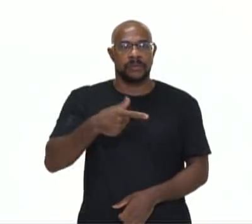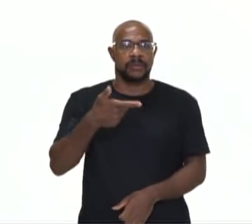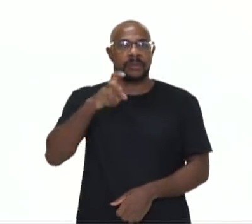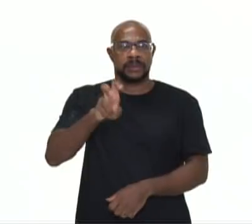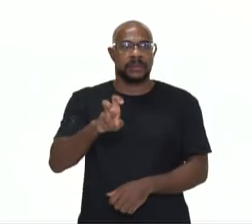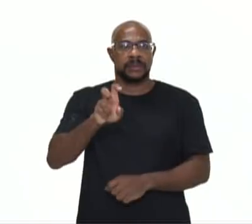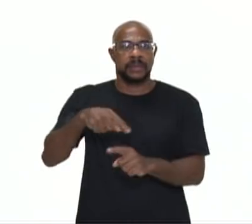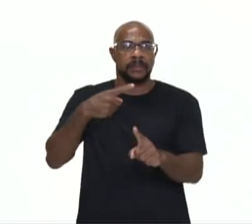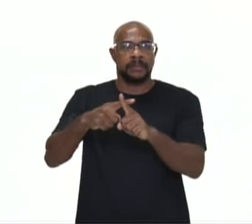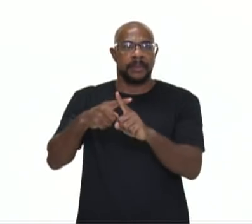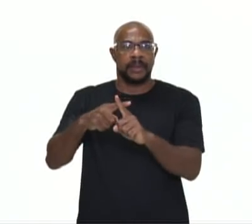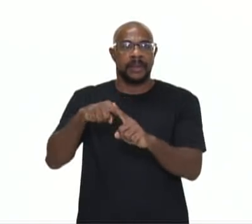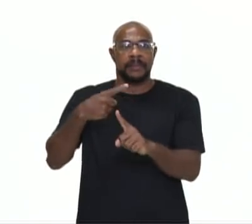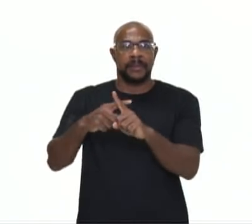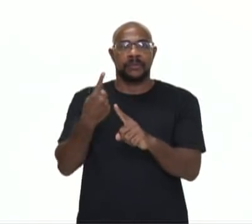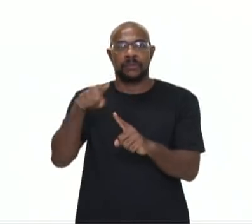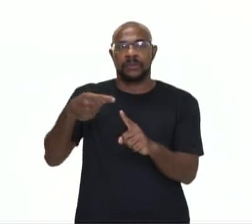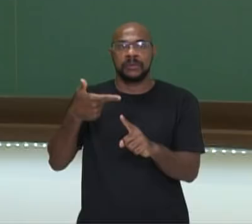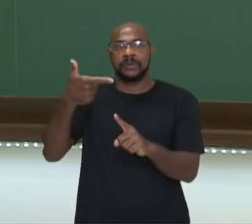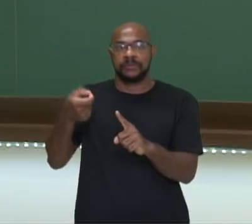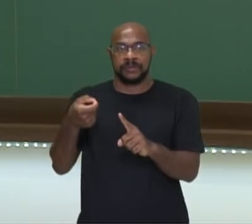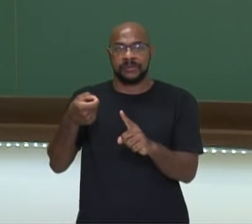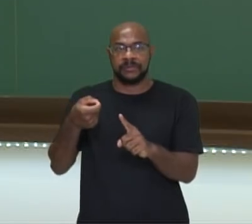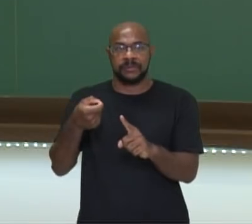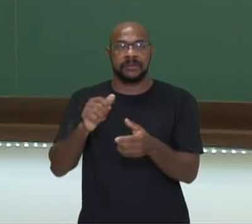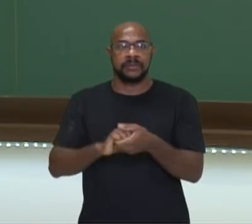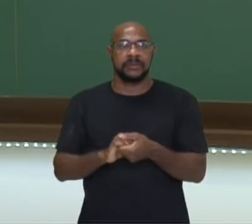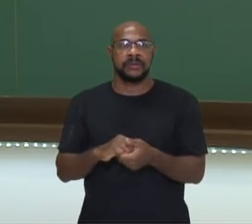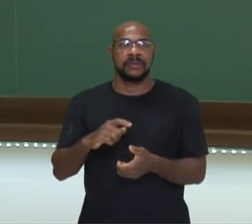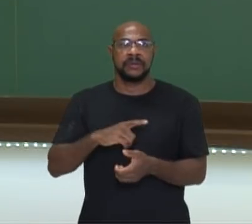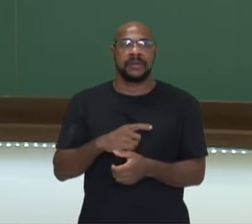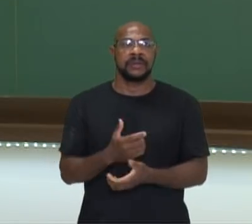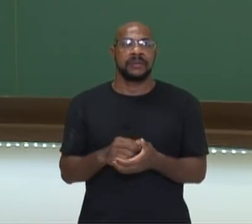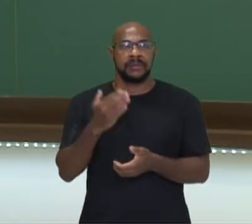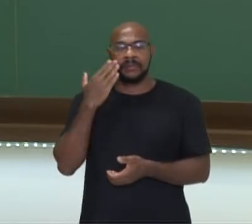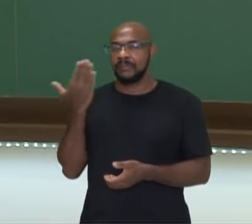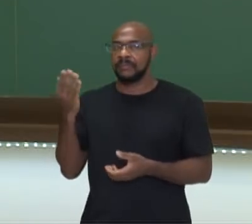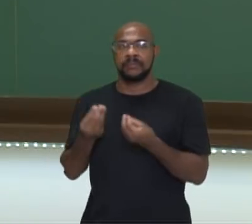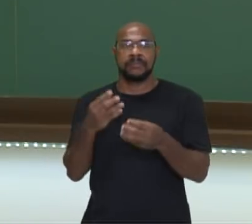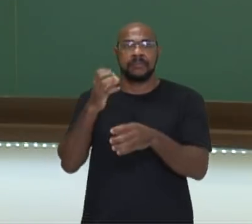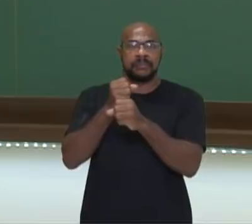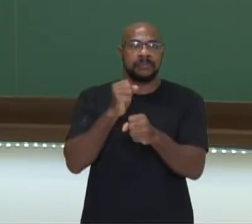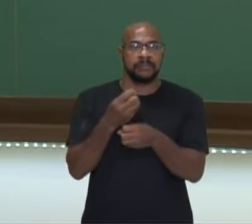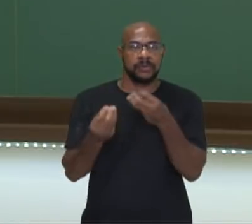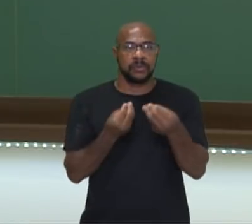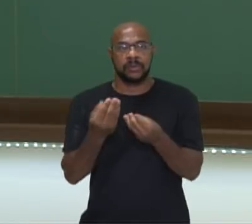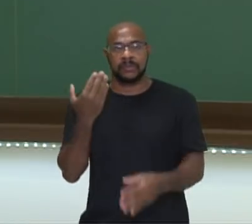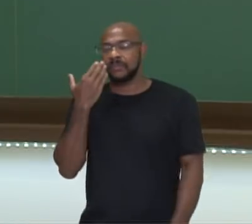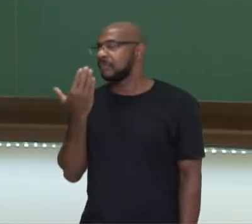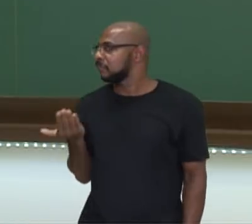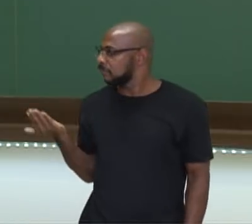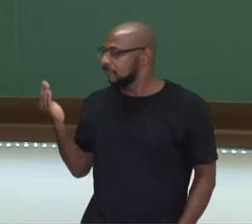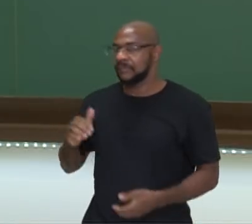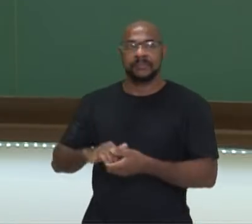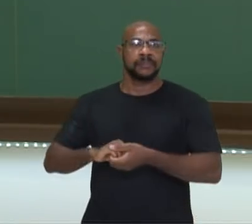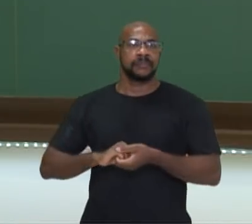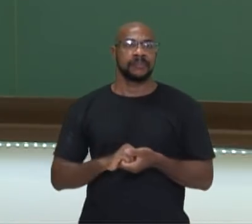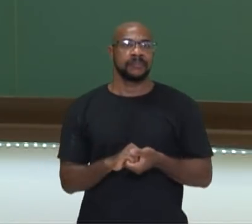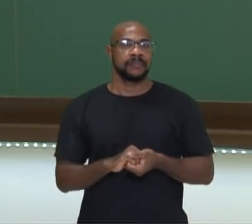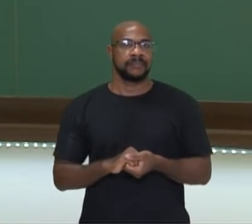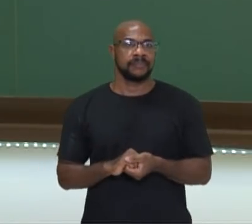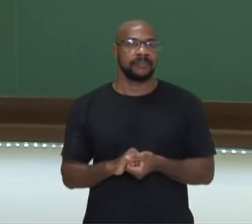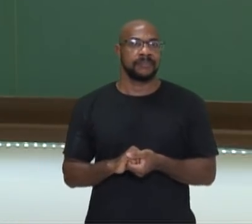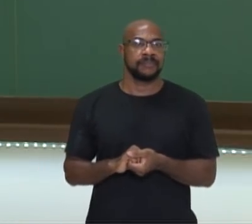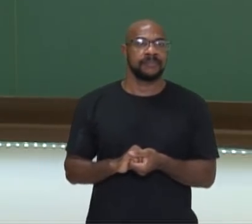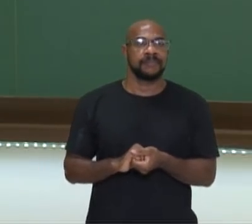1,20, o que eu vou ter? Eu vou ter 1 mais 2, eu vou ter o 3 na parte inteira. O 5 mais o 0,